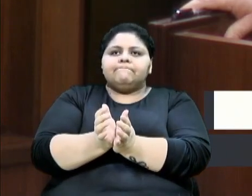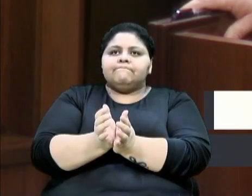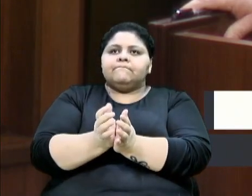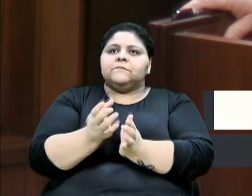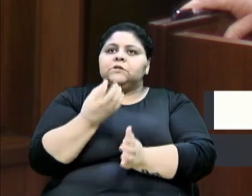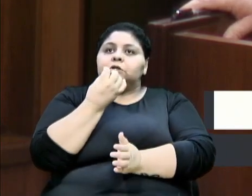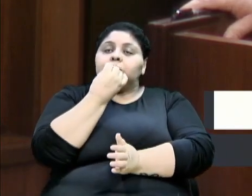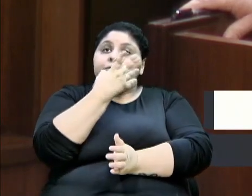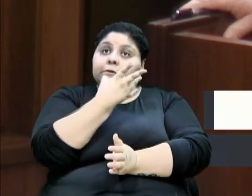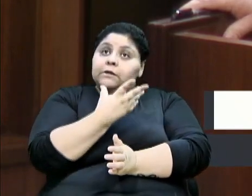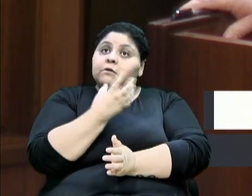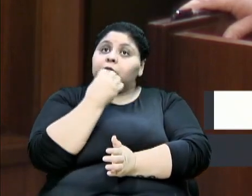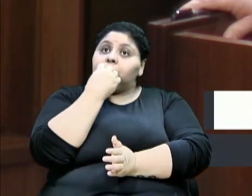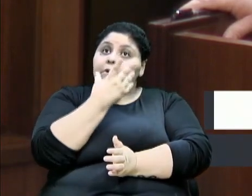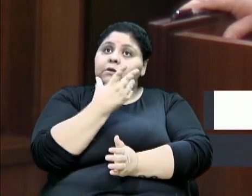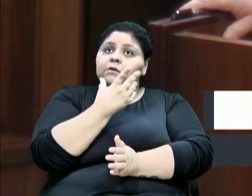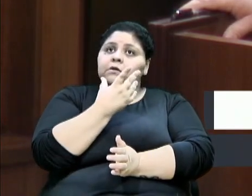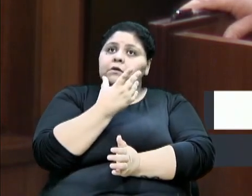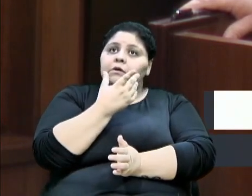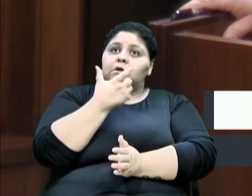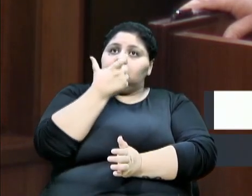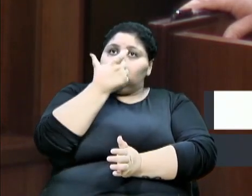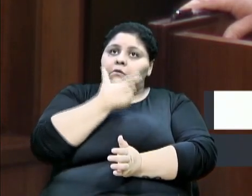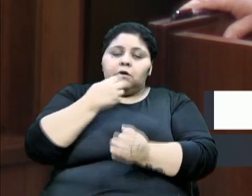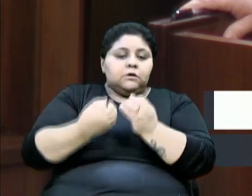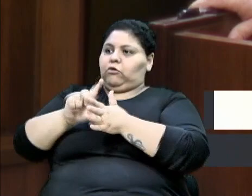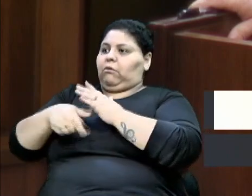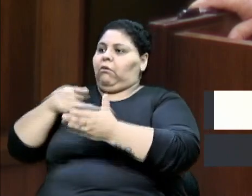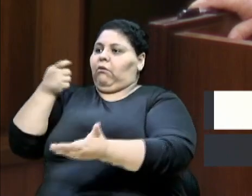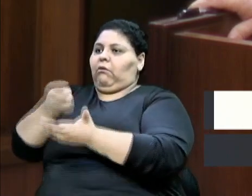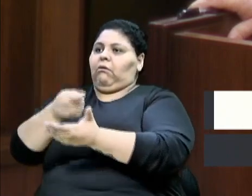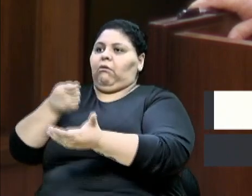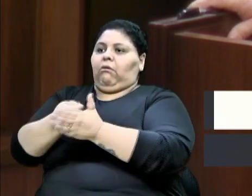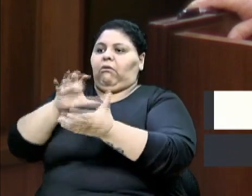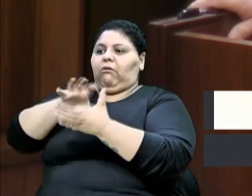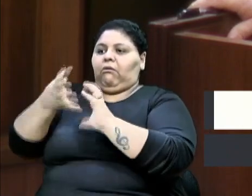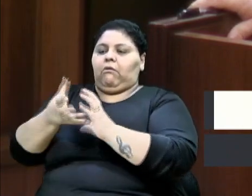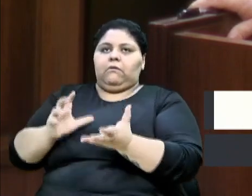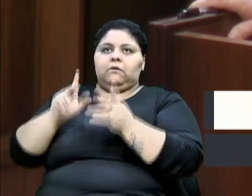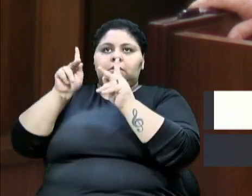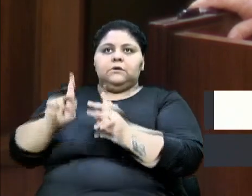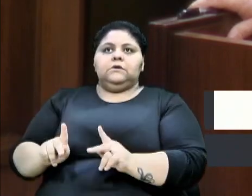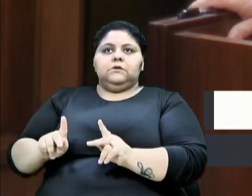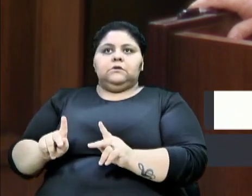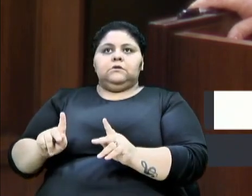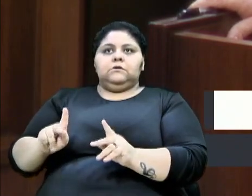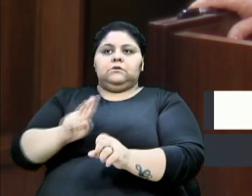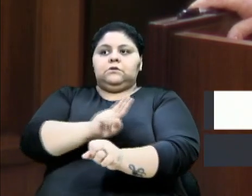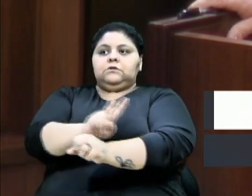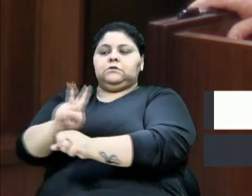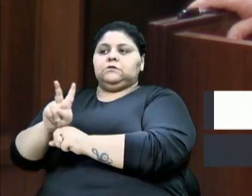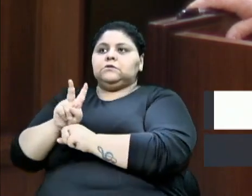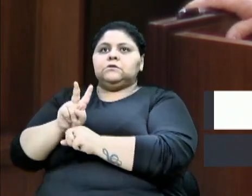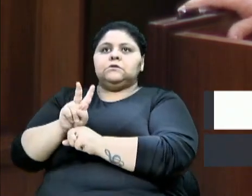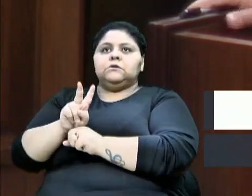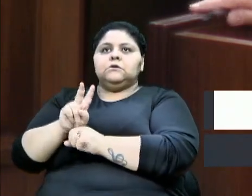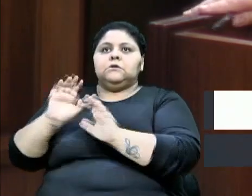Senhor, eu passo meu grande expediente ao vereador Rafael Bueno. Obrigado. Na tribuna, Rafael Bueno.